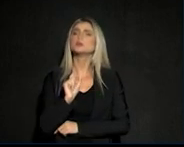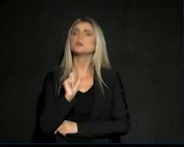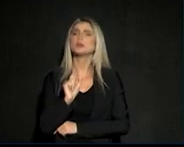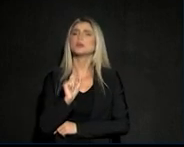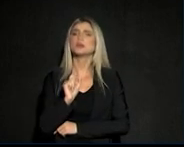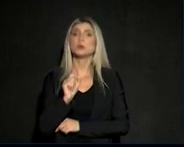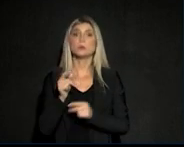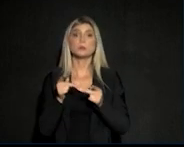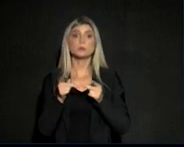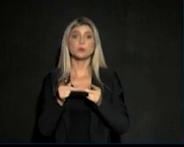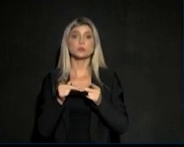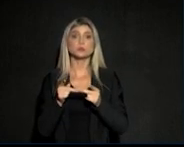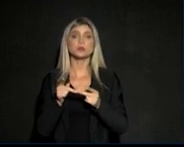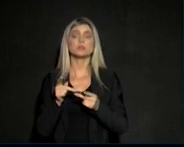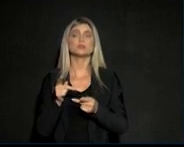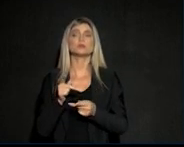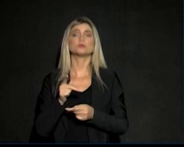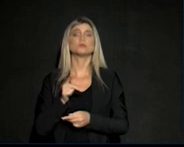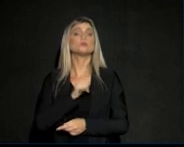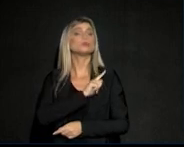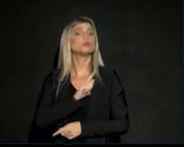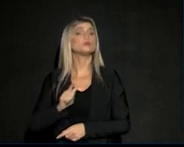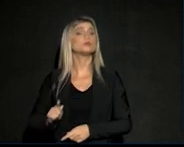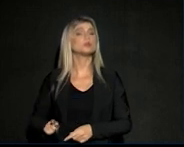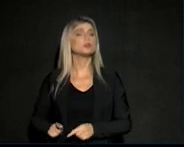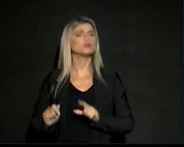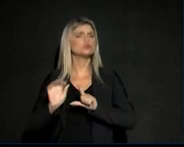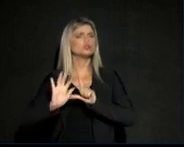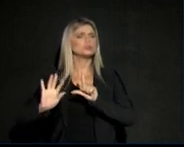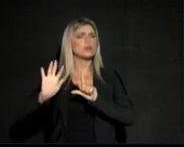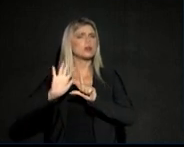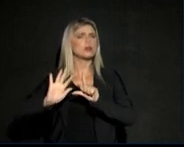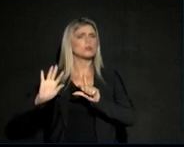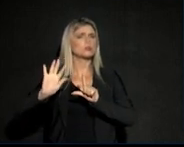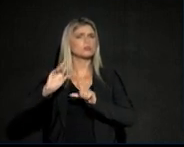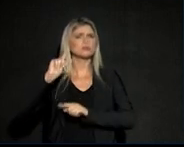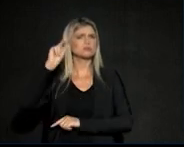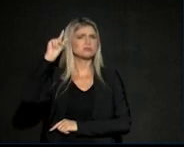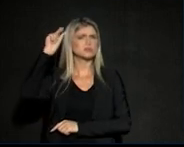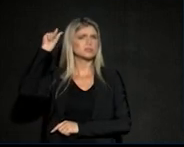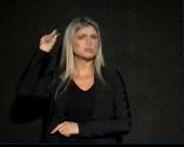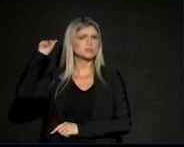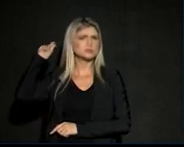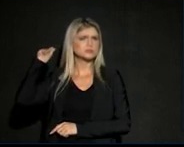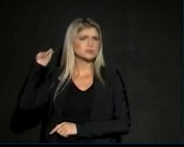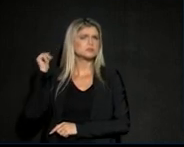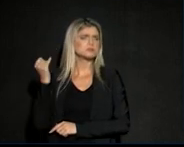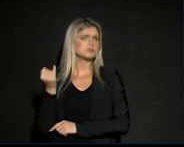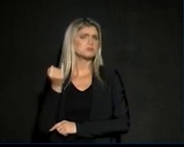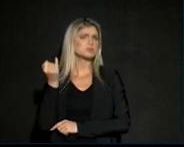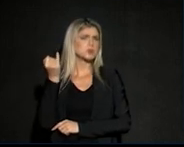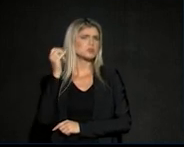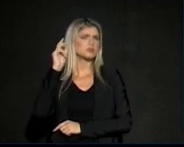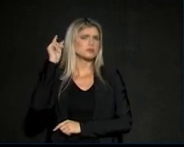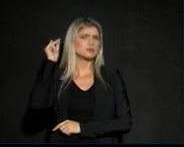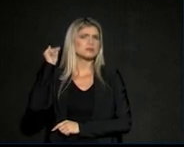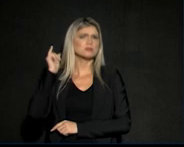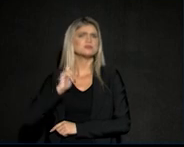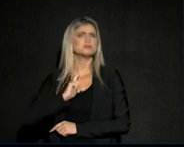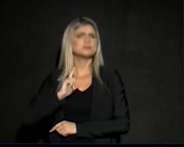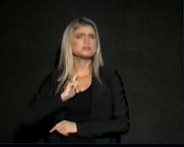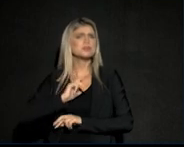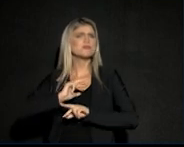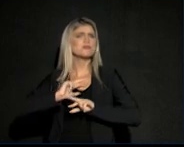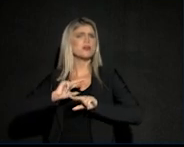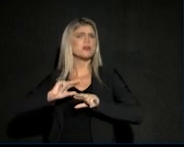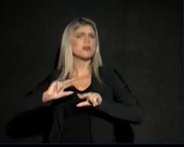projeto de governo digital e aí desde o início isso estava não eram Pilar muito relevante do Plano A gente